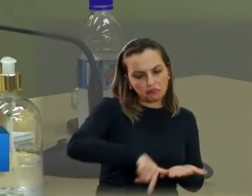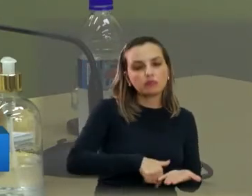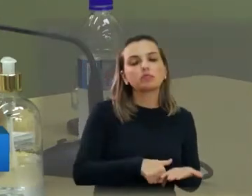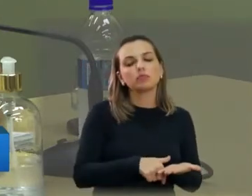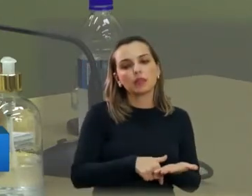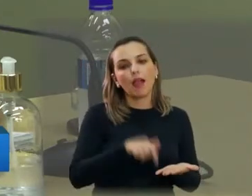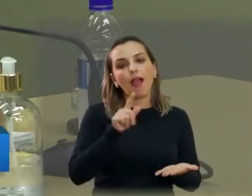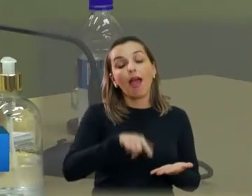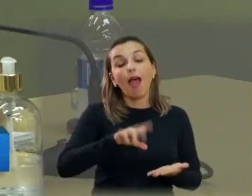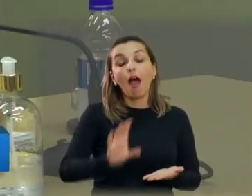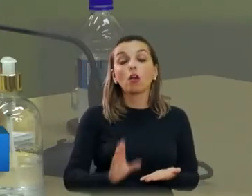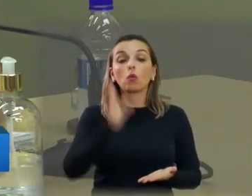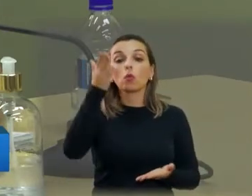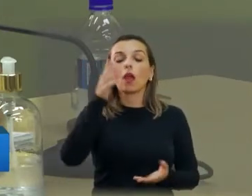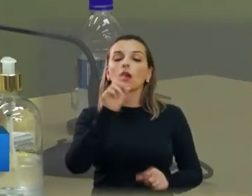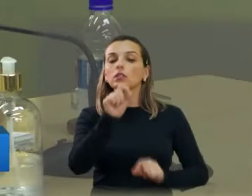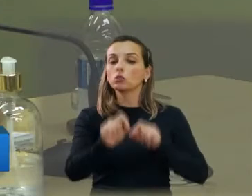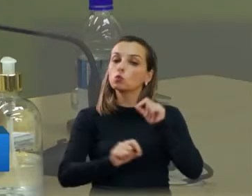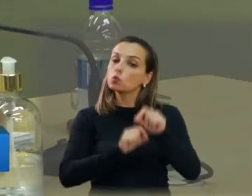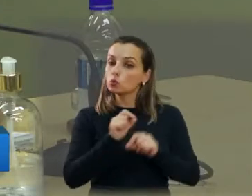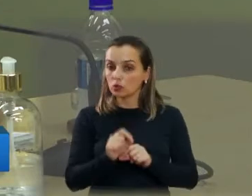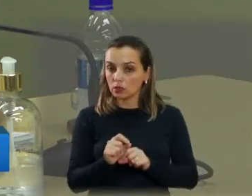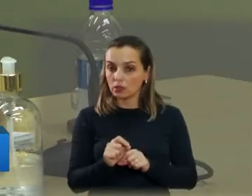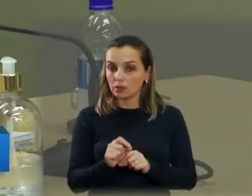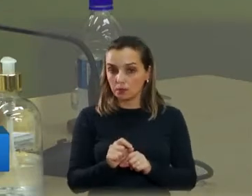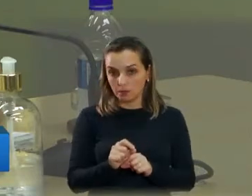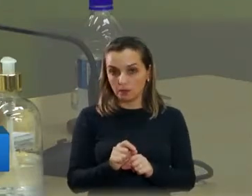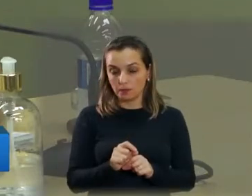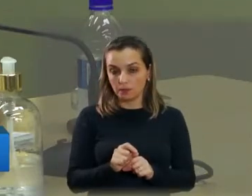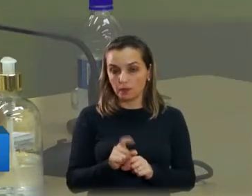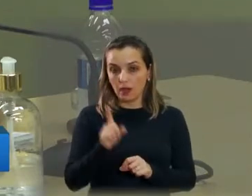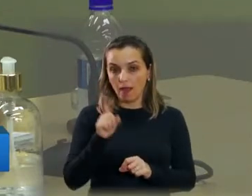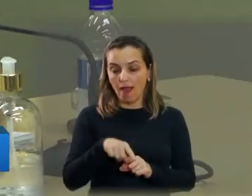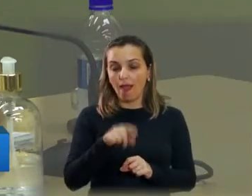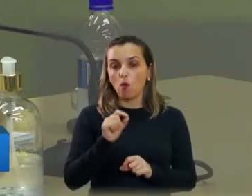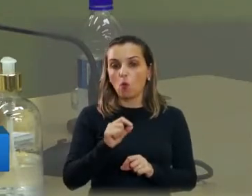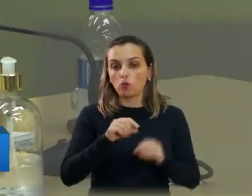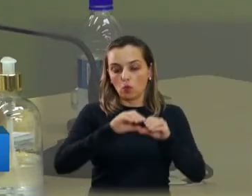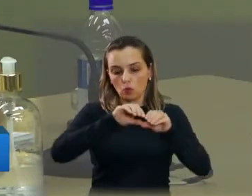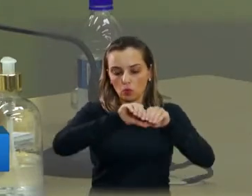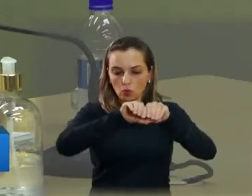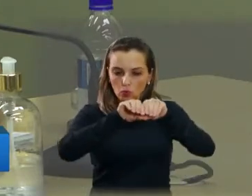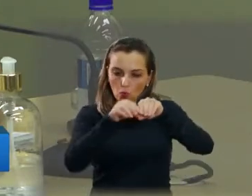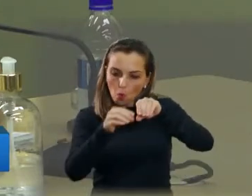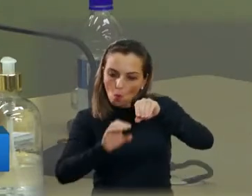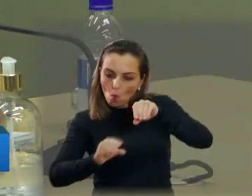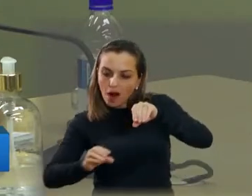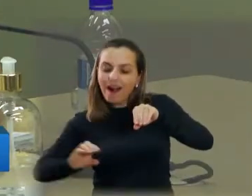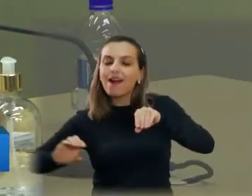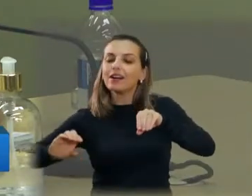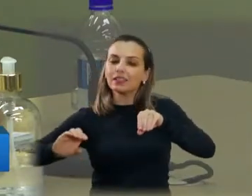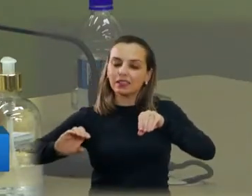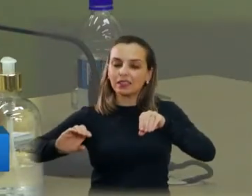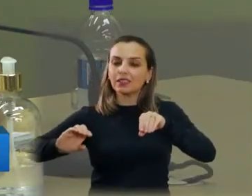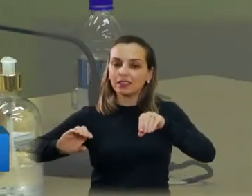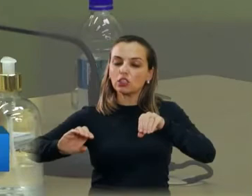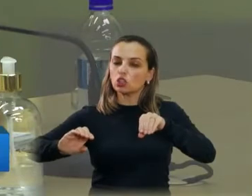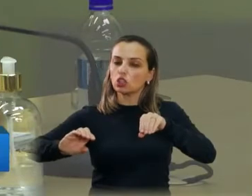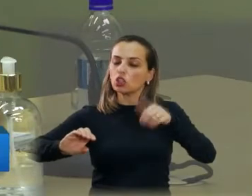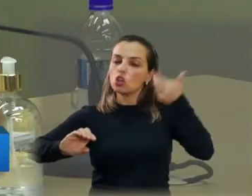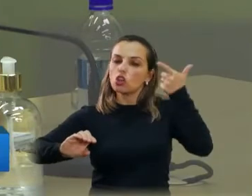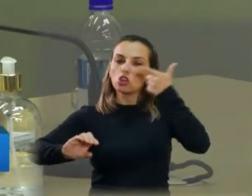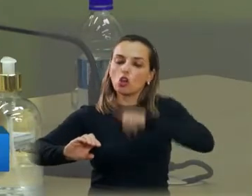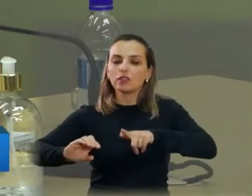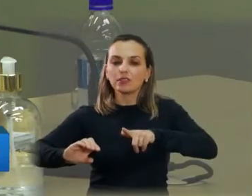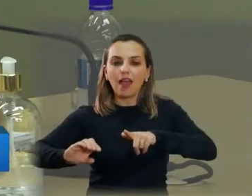né? O termo que eu aprendi, né? A bitola dos canos de oxigênio, eles não têm uma espessura que permite